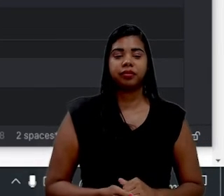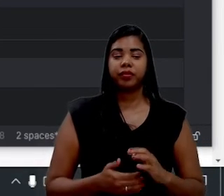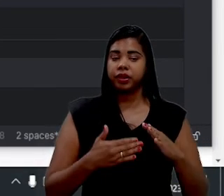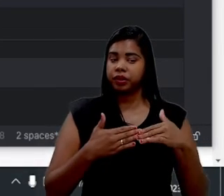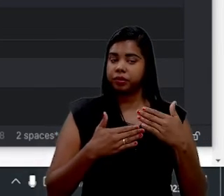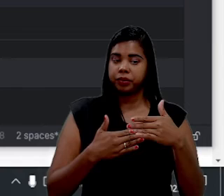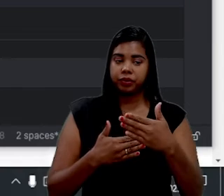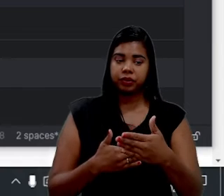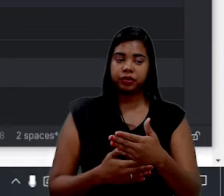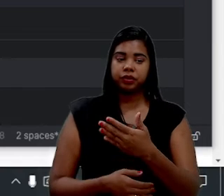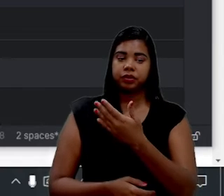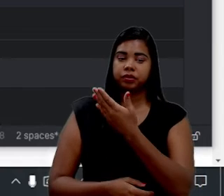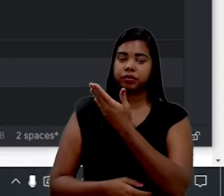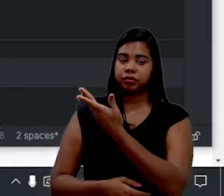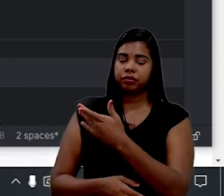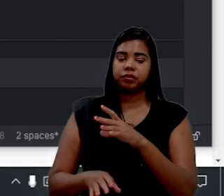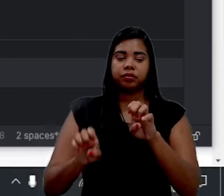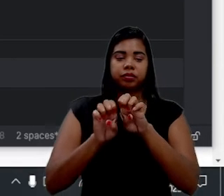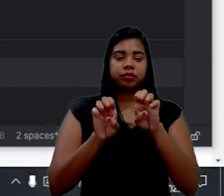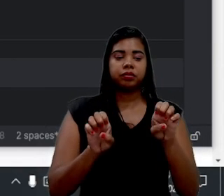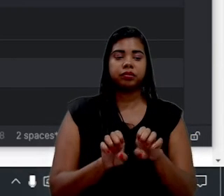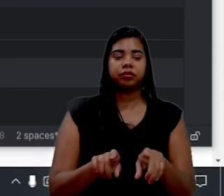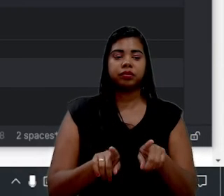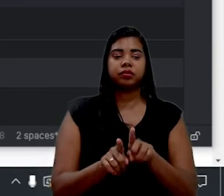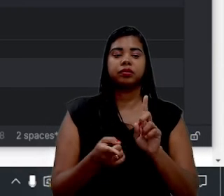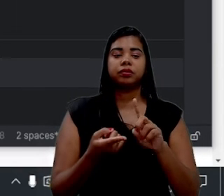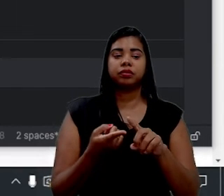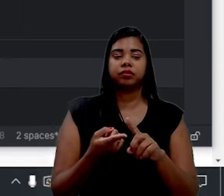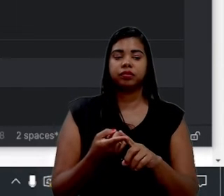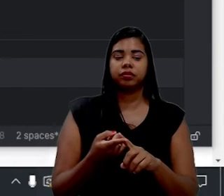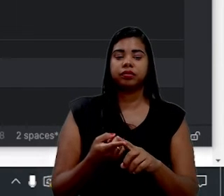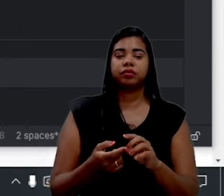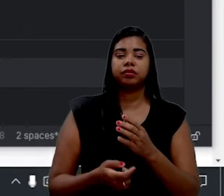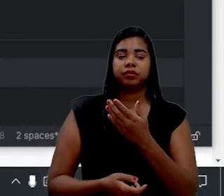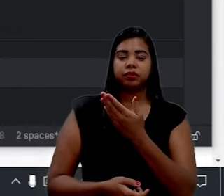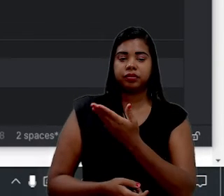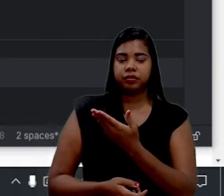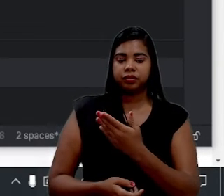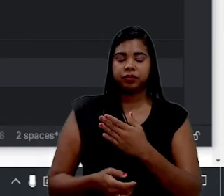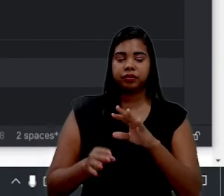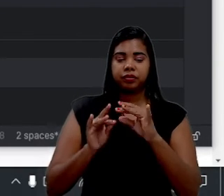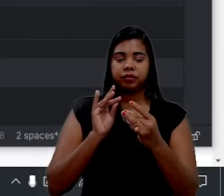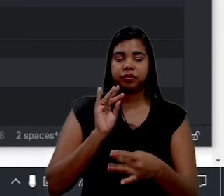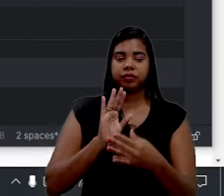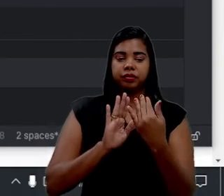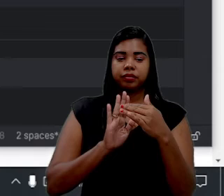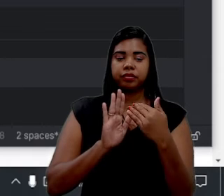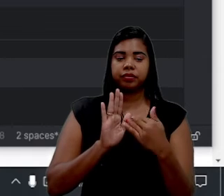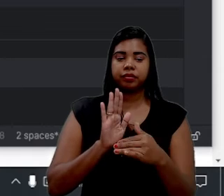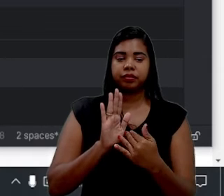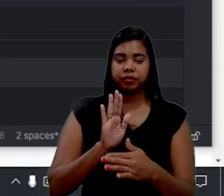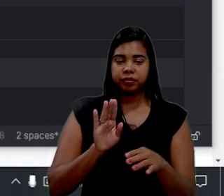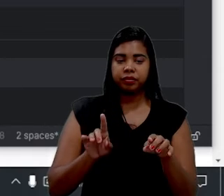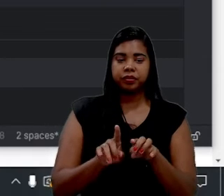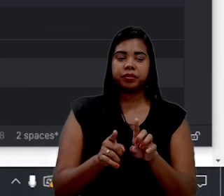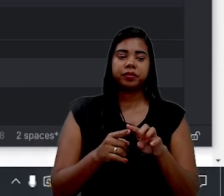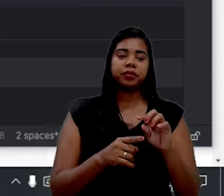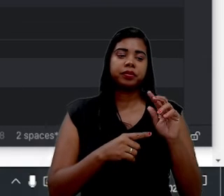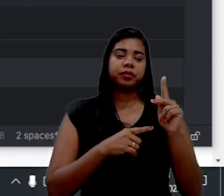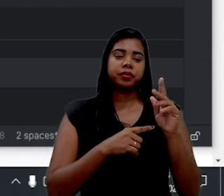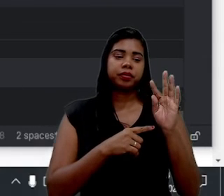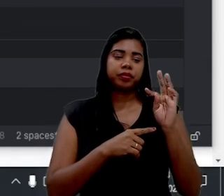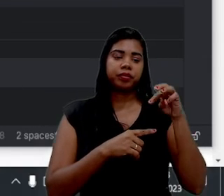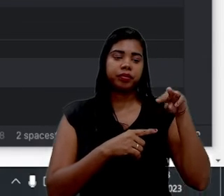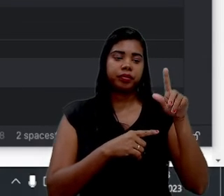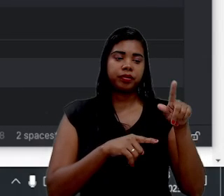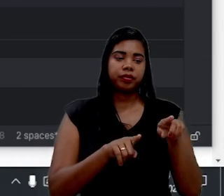tá? Então essa estrutura aqui é a página do formulário de HTML, né? O